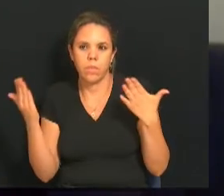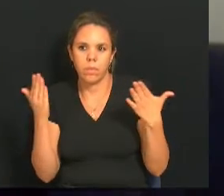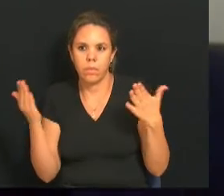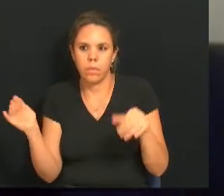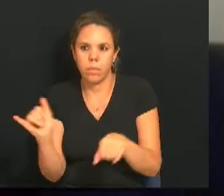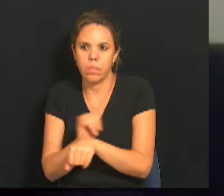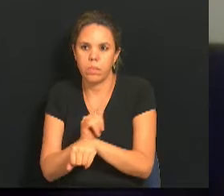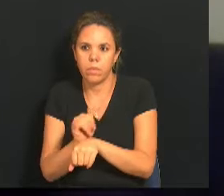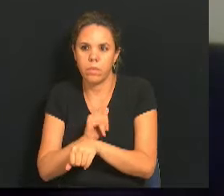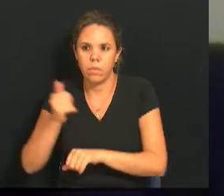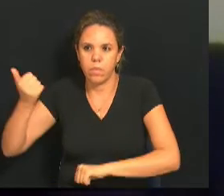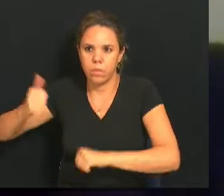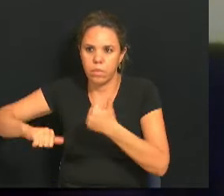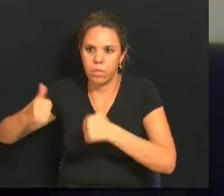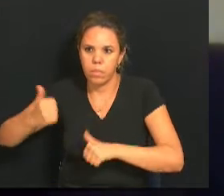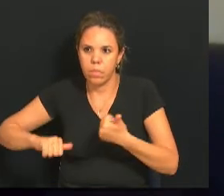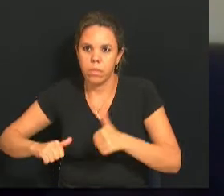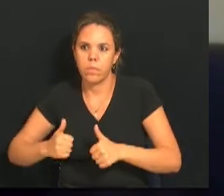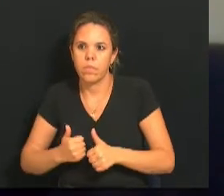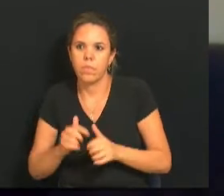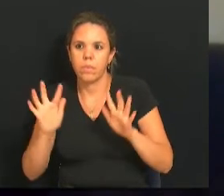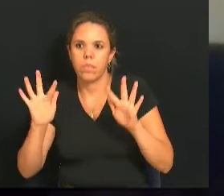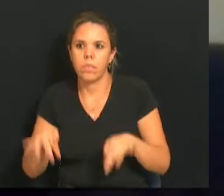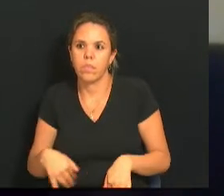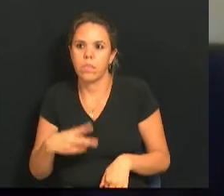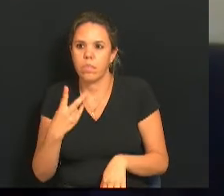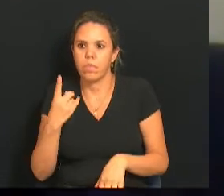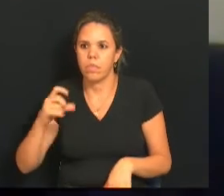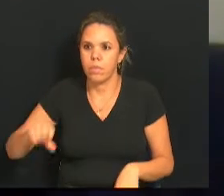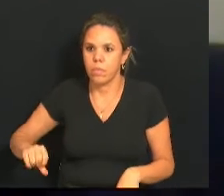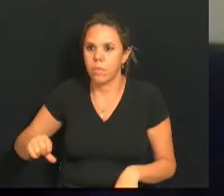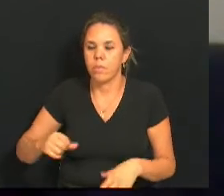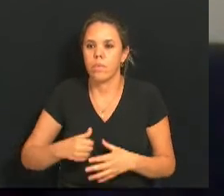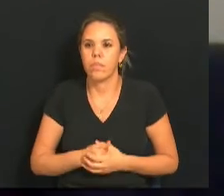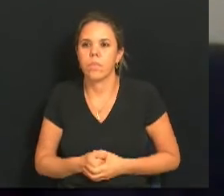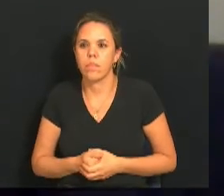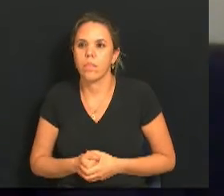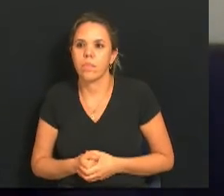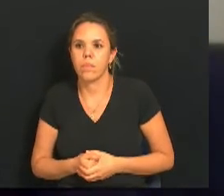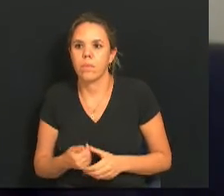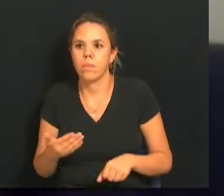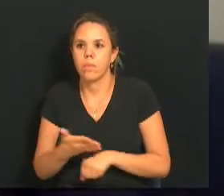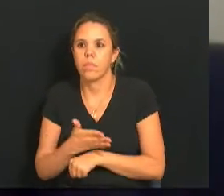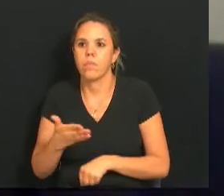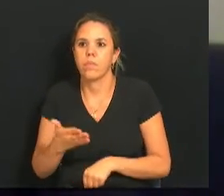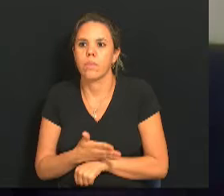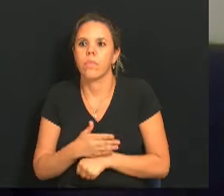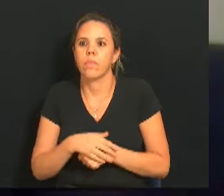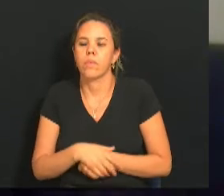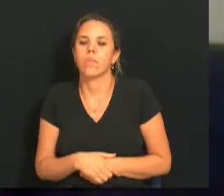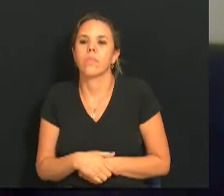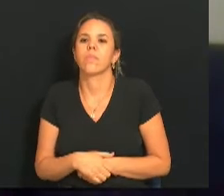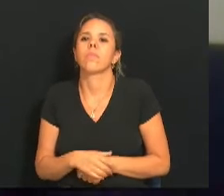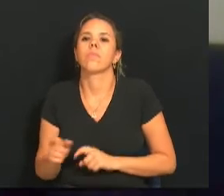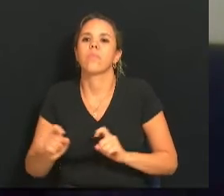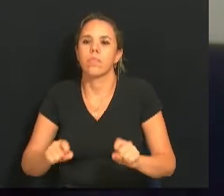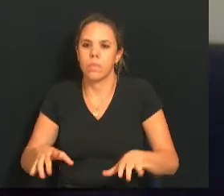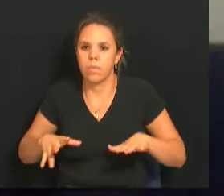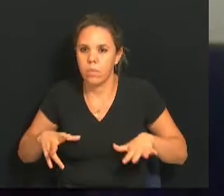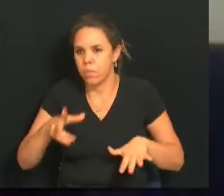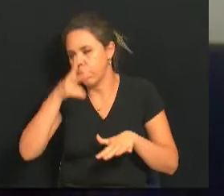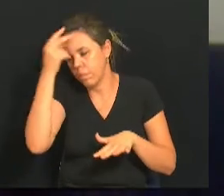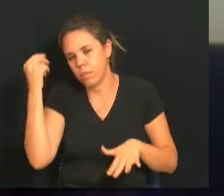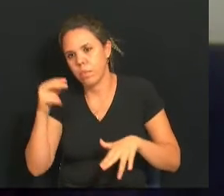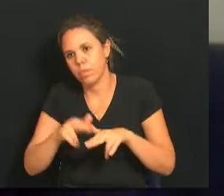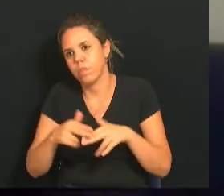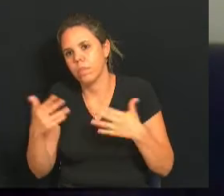de avaliação. No fim de 2019, a gente participa de uma audiência pública justamente